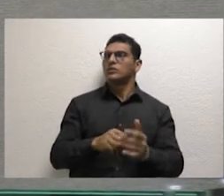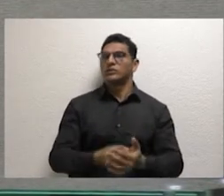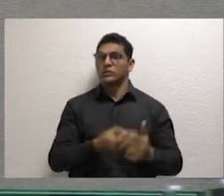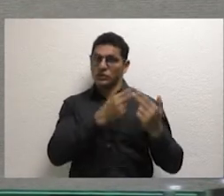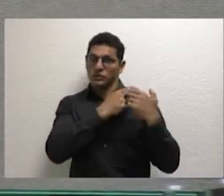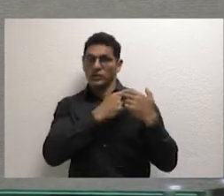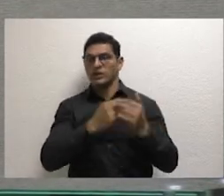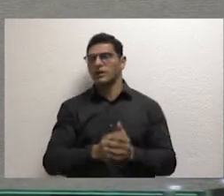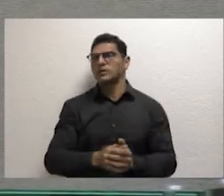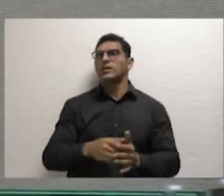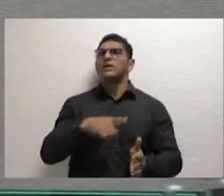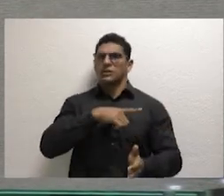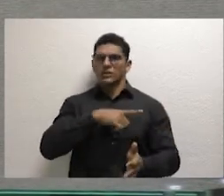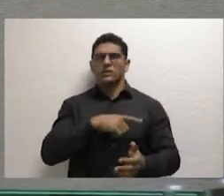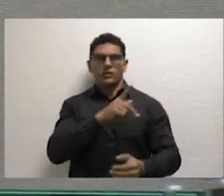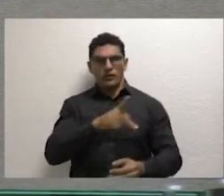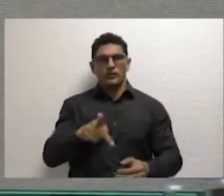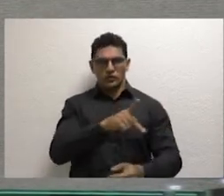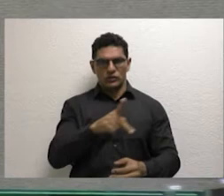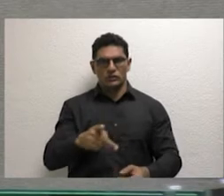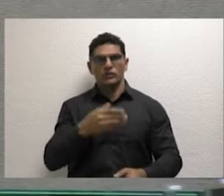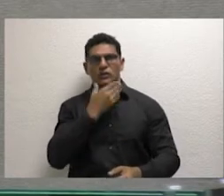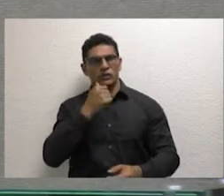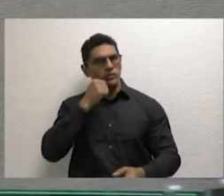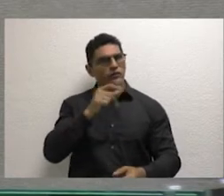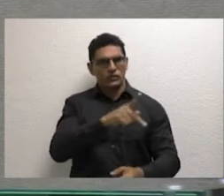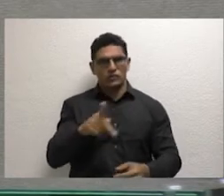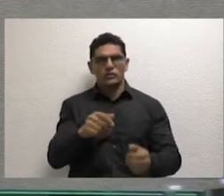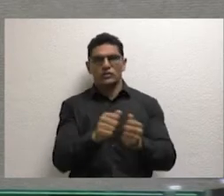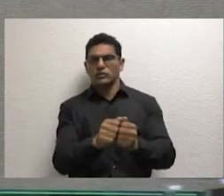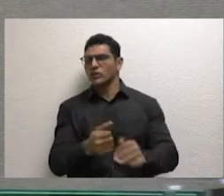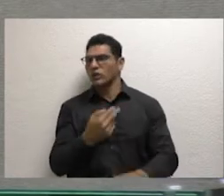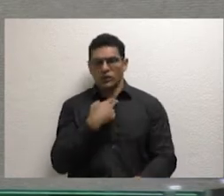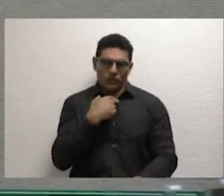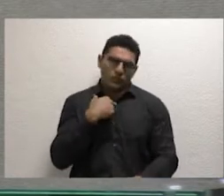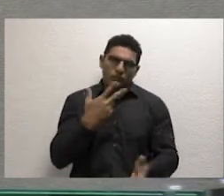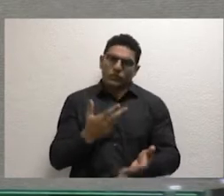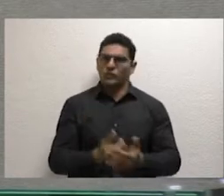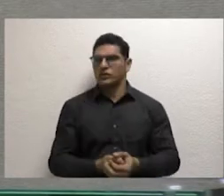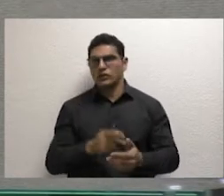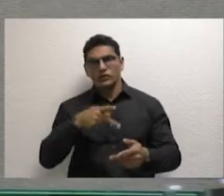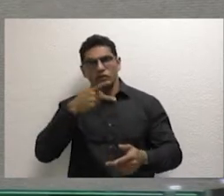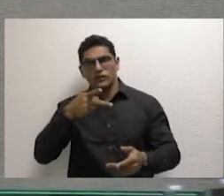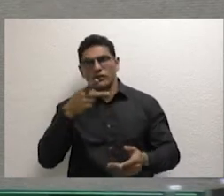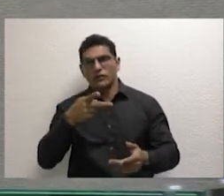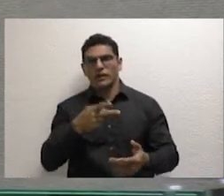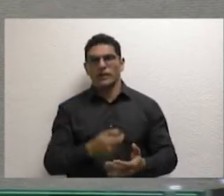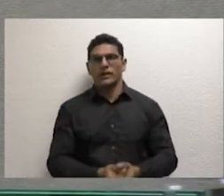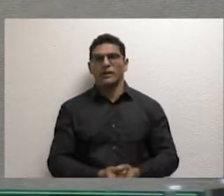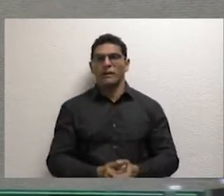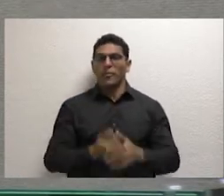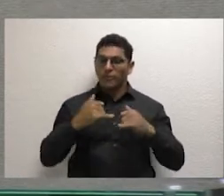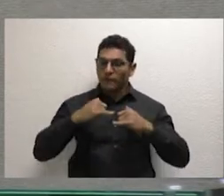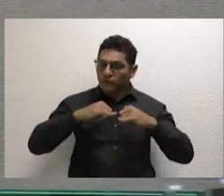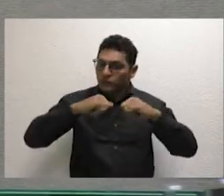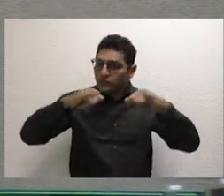eu tinha outros assuntos mas os professores e as professoras chegaram e eu não poderia deixar de falar para eles dizer